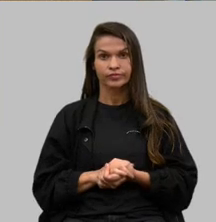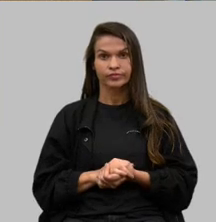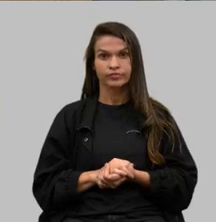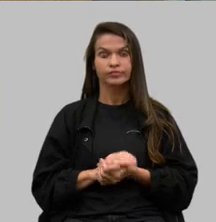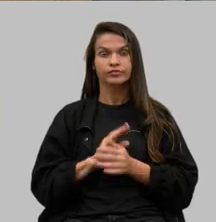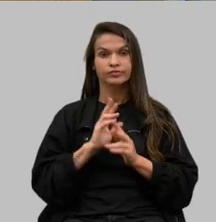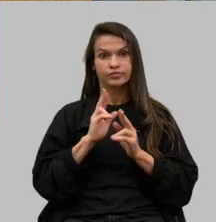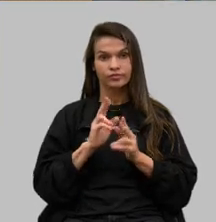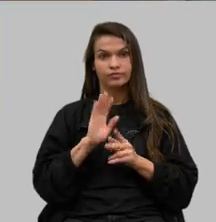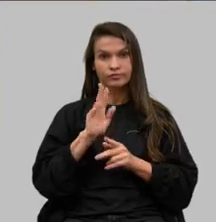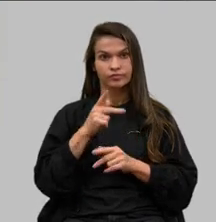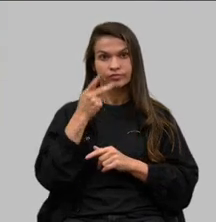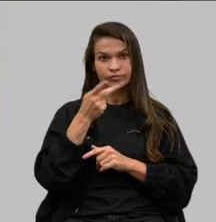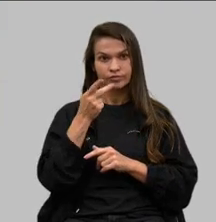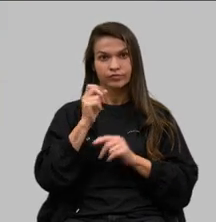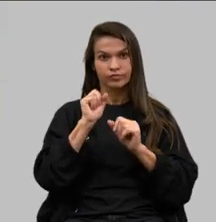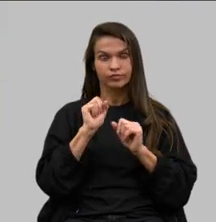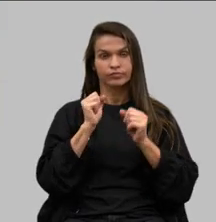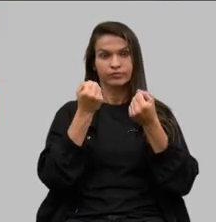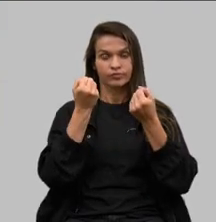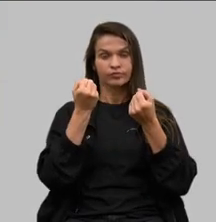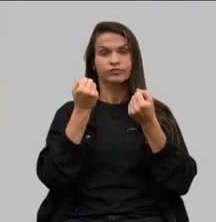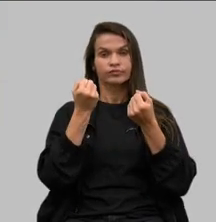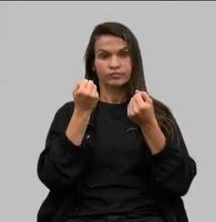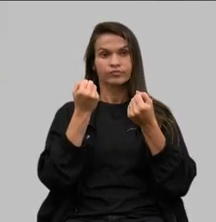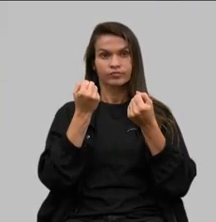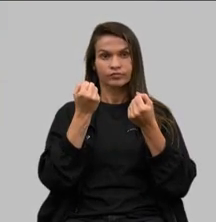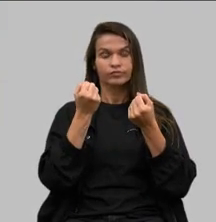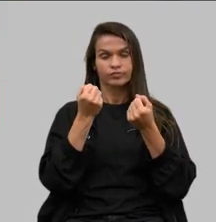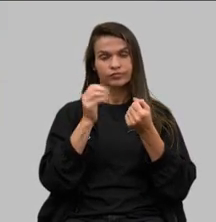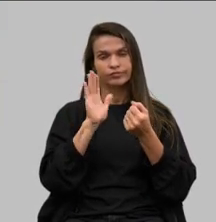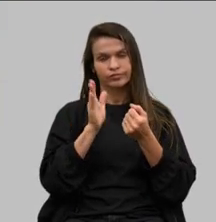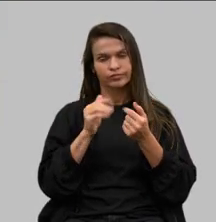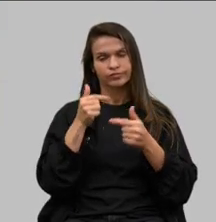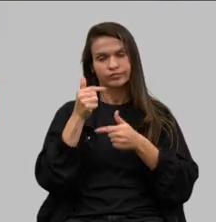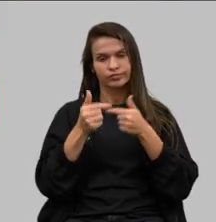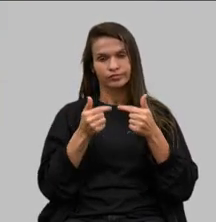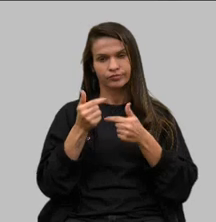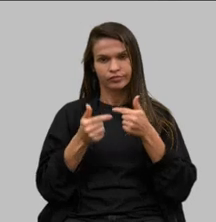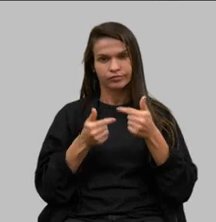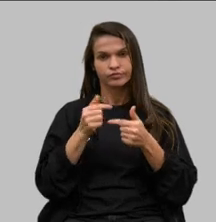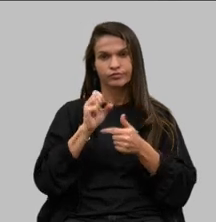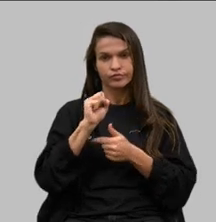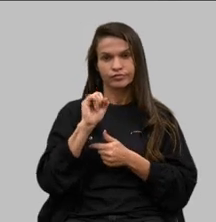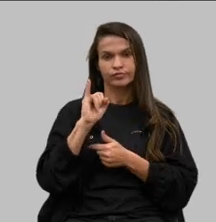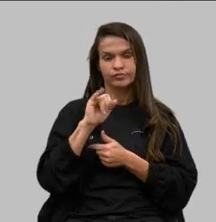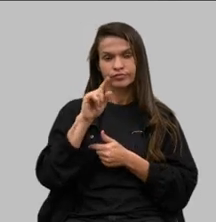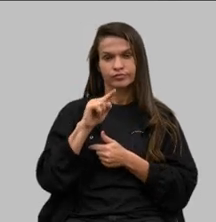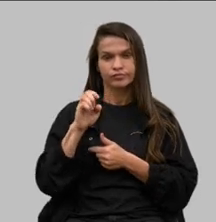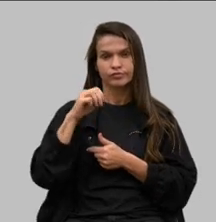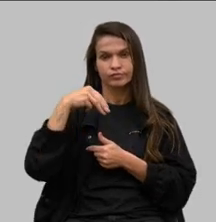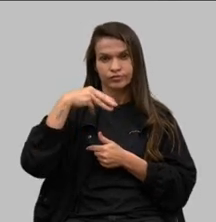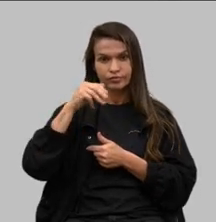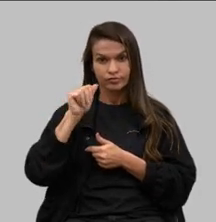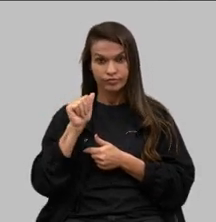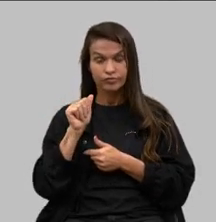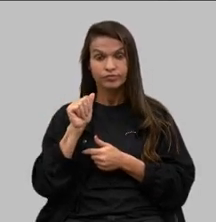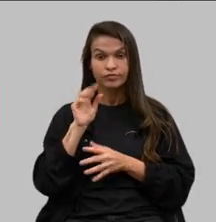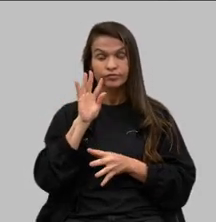mencionei isso reforça né um esforço que tem sido feito pelo sisema de eh